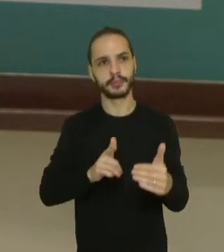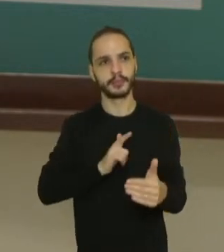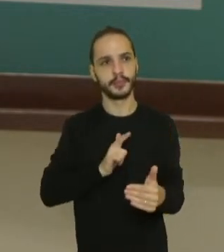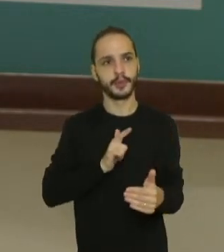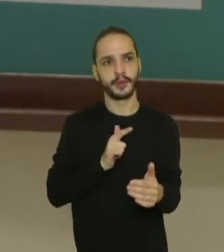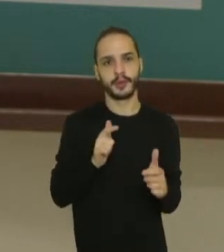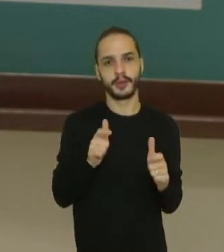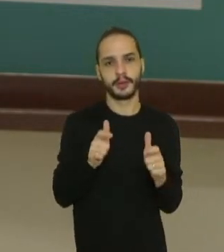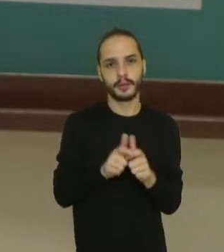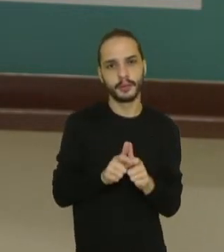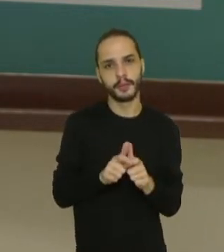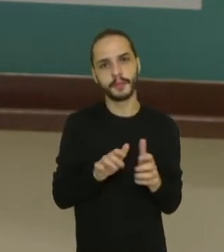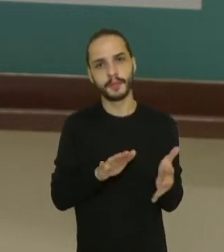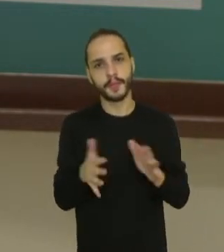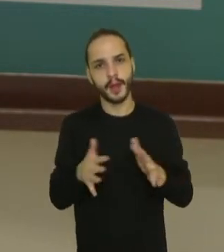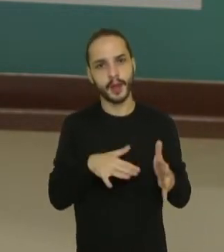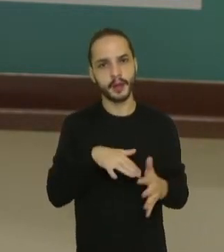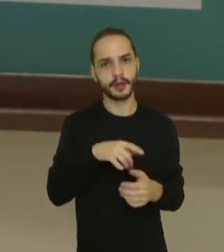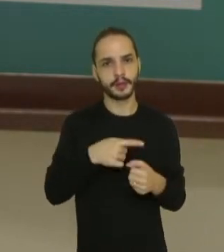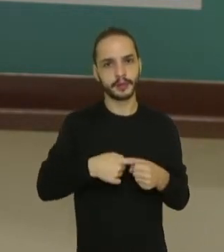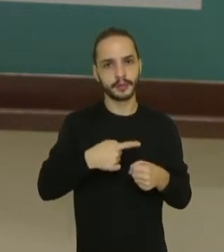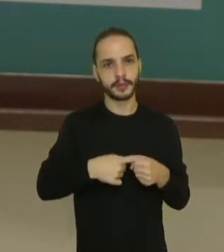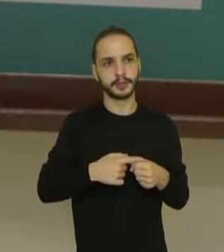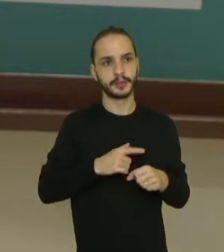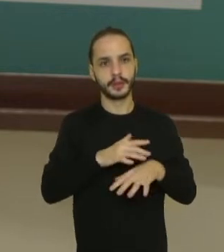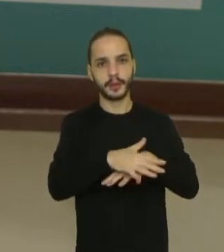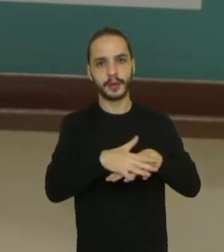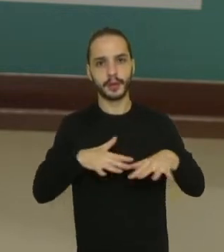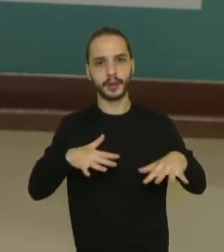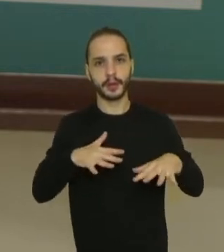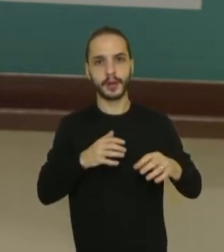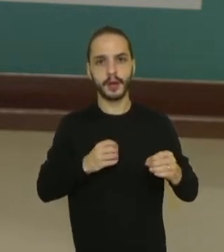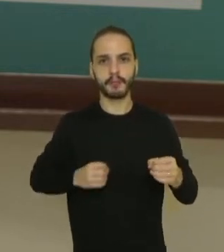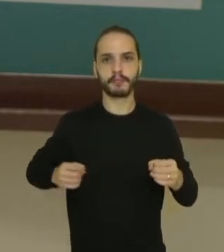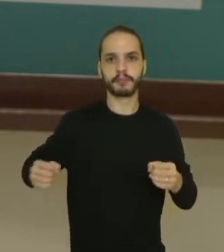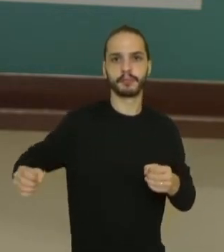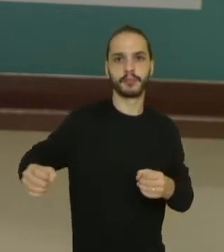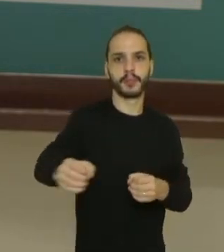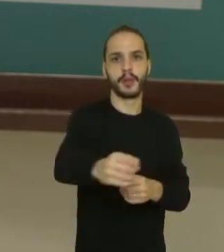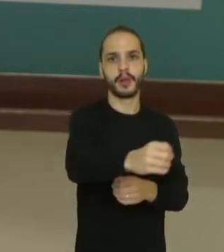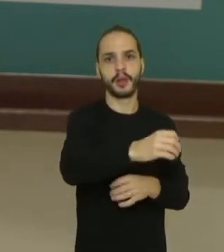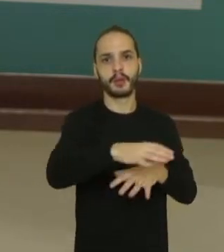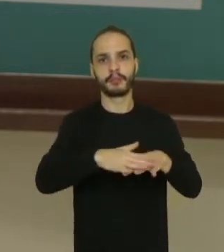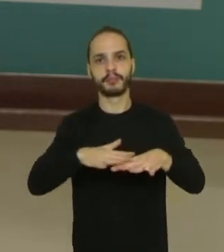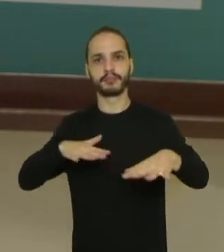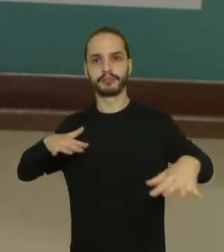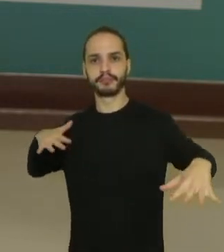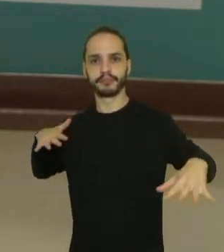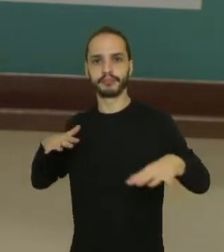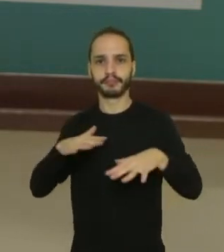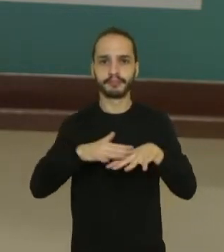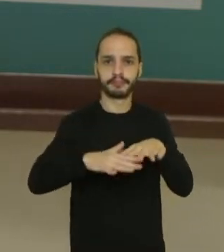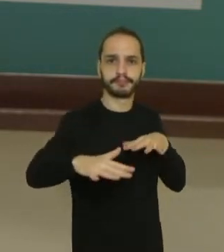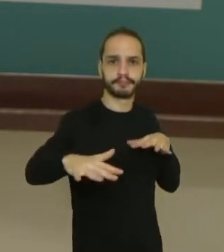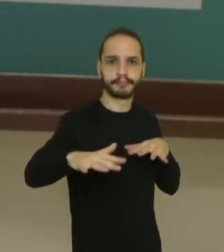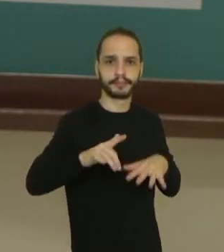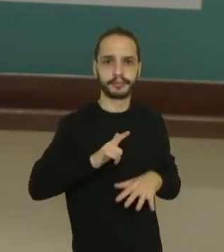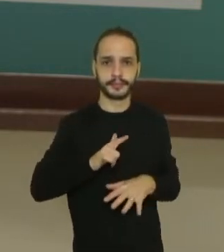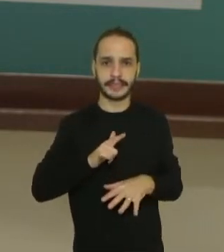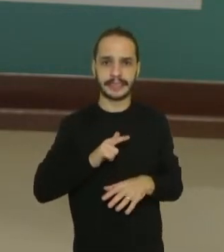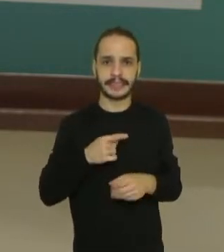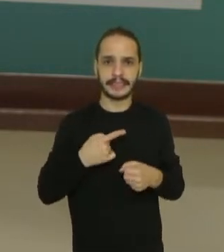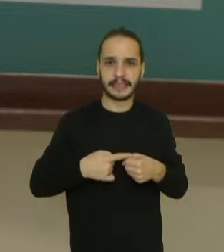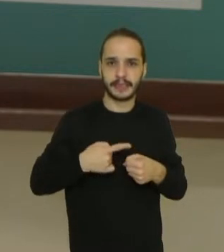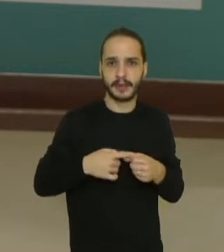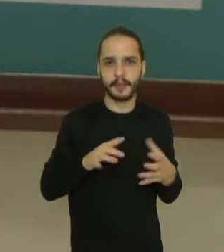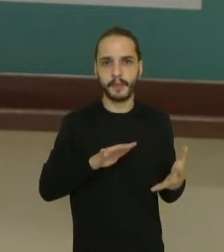médias cidades, rede urbana dispersa. Então, atualmente essa rede urbana está bem dispersa, com pequenas e médias cidades.